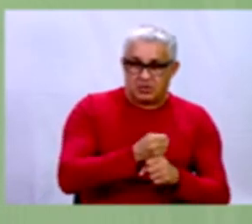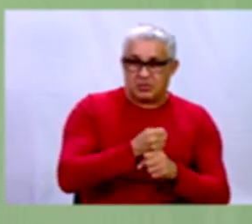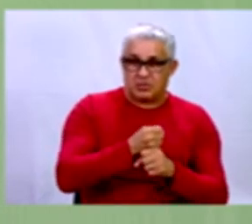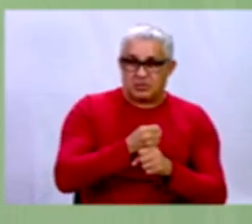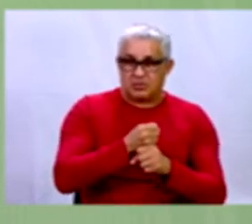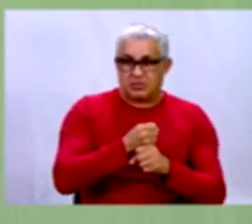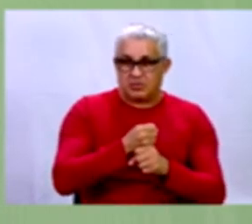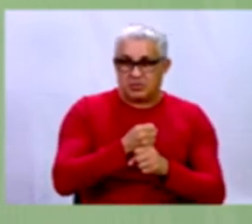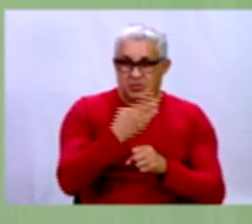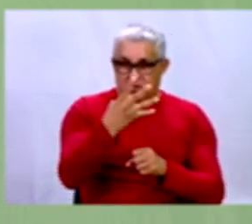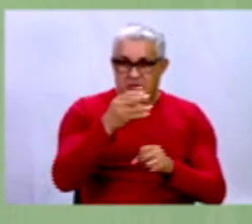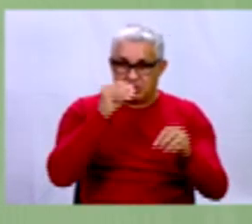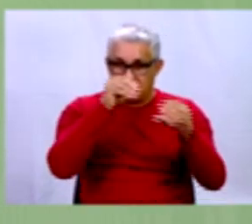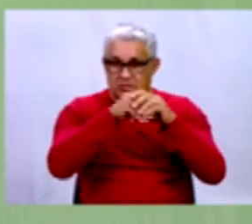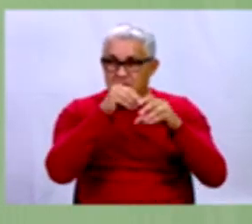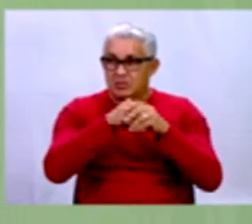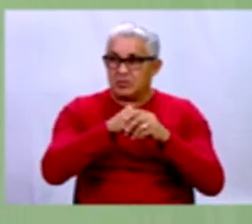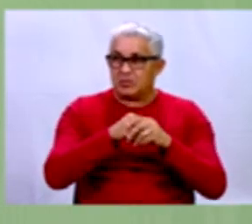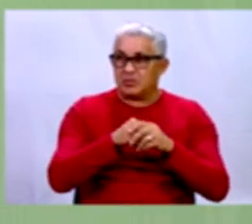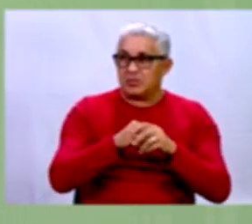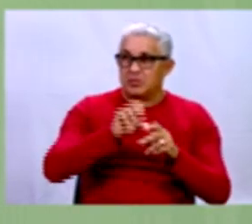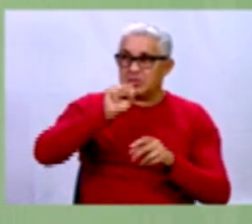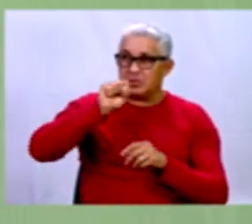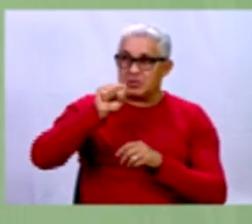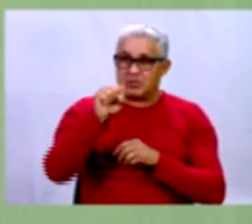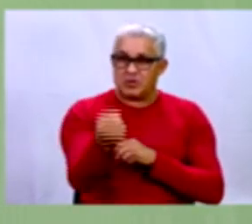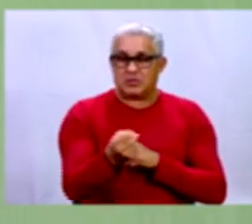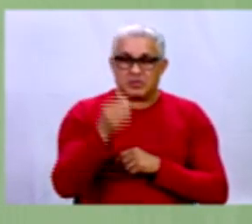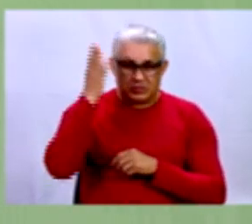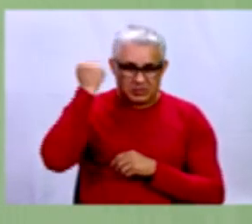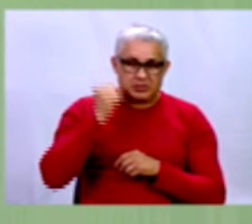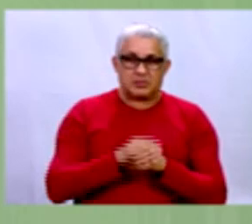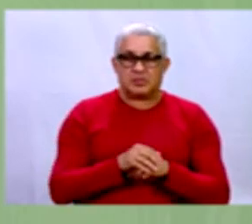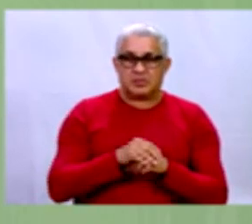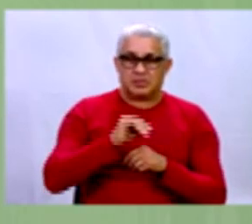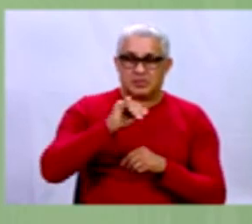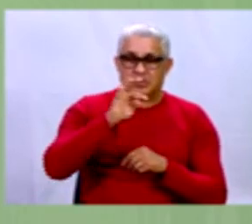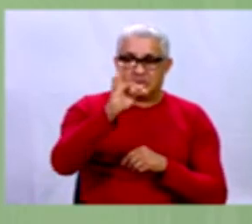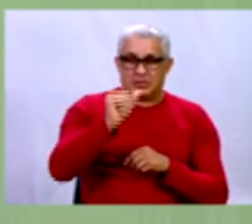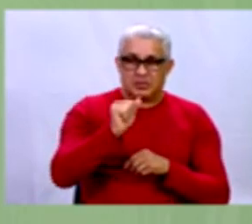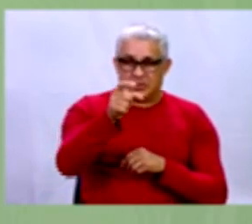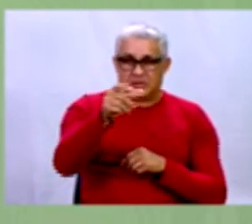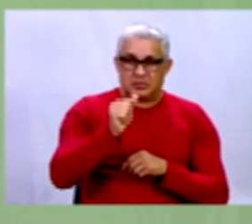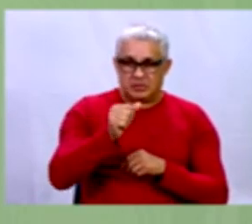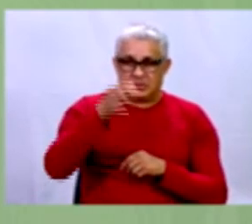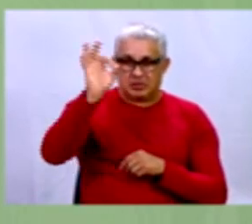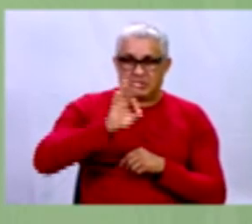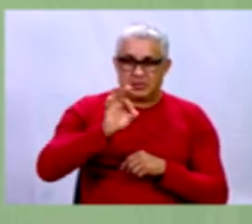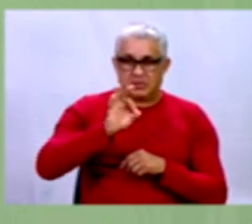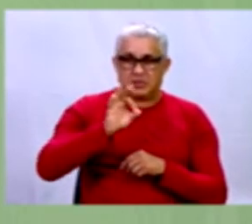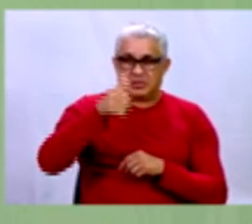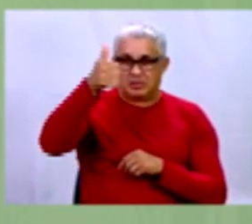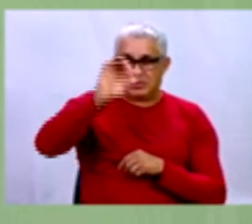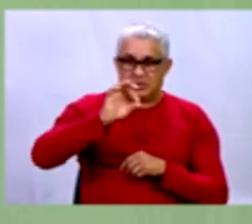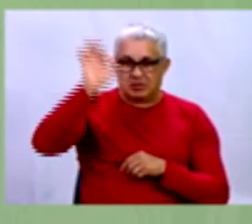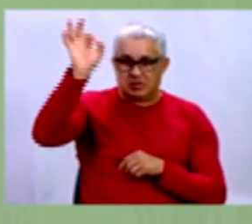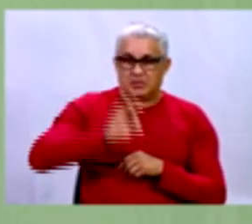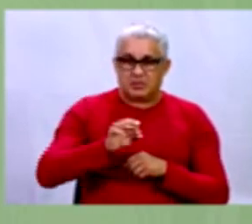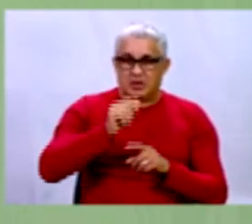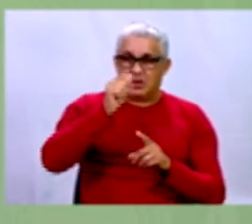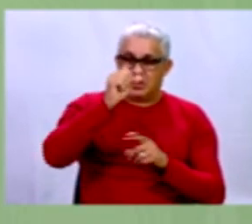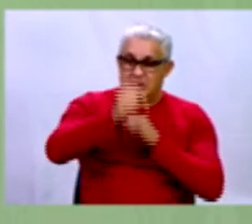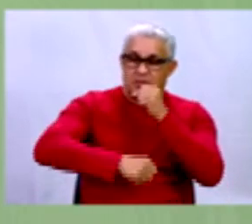renda fixa. Sabendo que esses depósitos são remunerados com uma taxa efetiva de 10% ao ano, no regime de